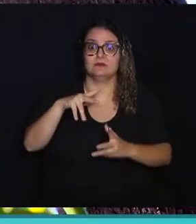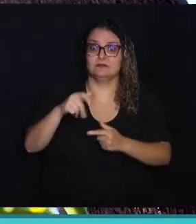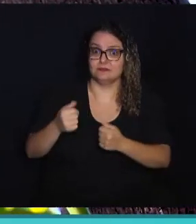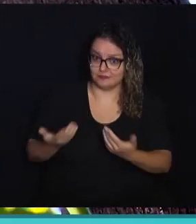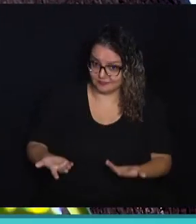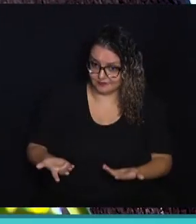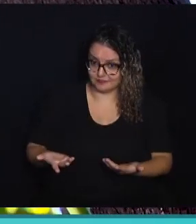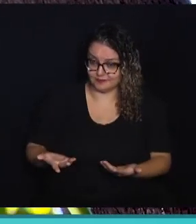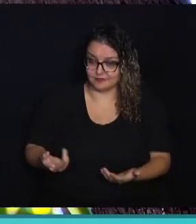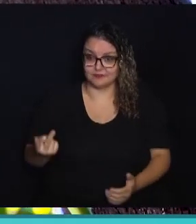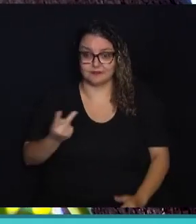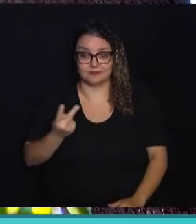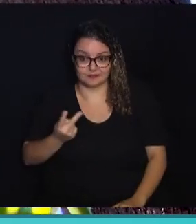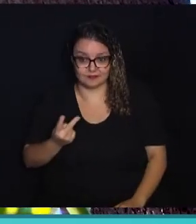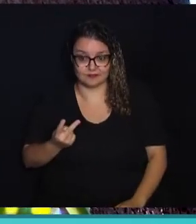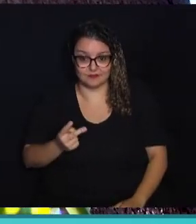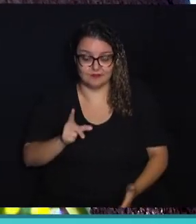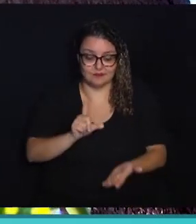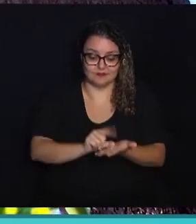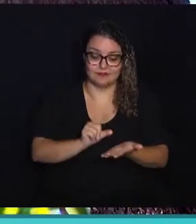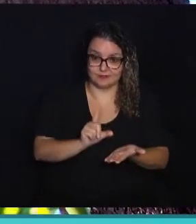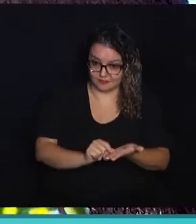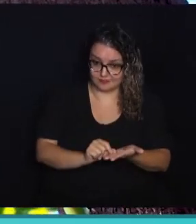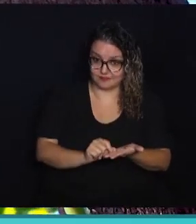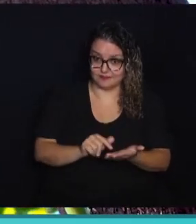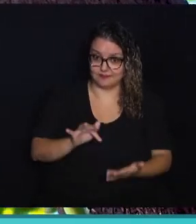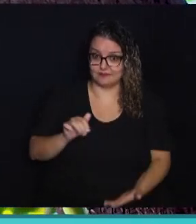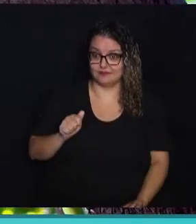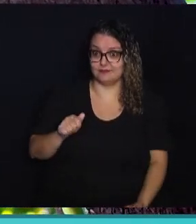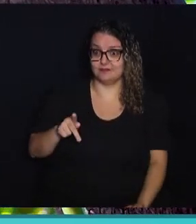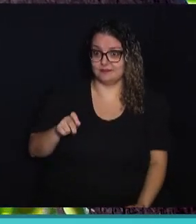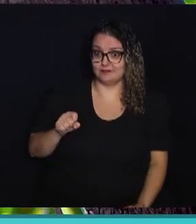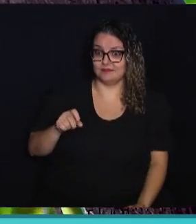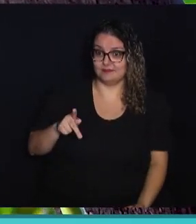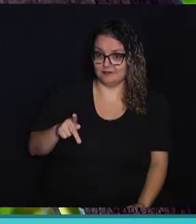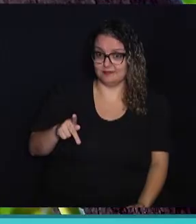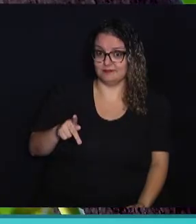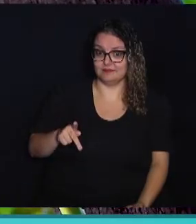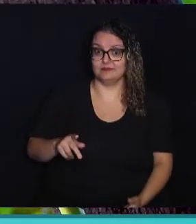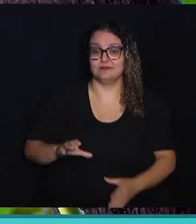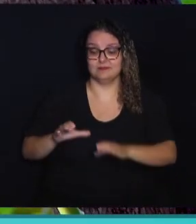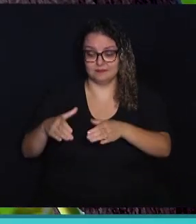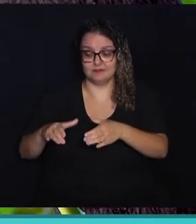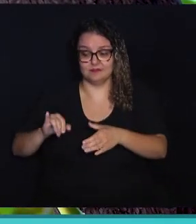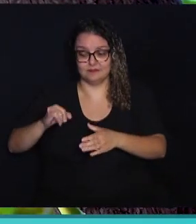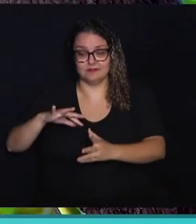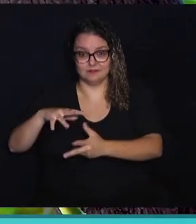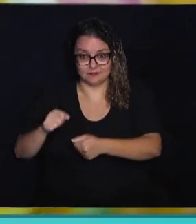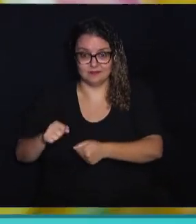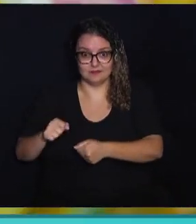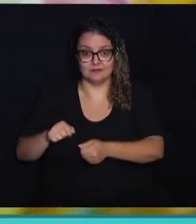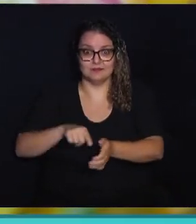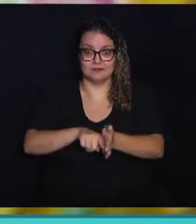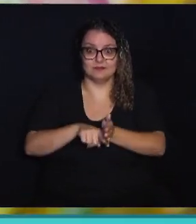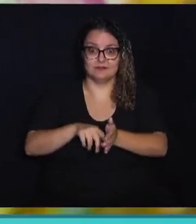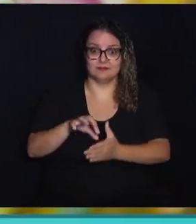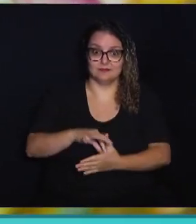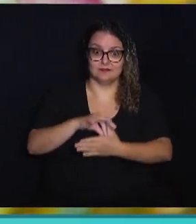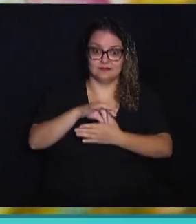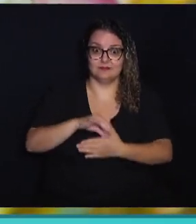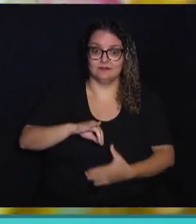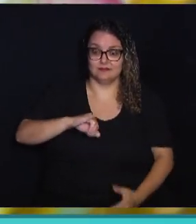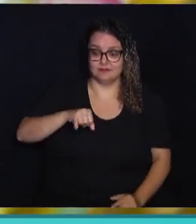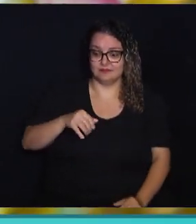os cantos do planeta. Segundo conta o artigo da FAPESP, um time internacional de pesquisadores liderados